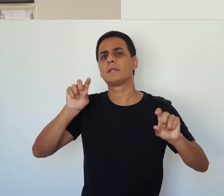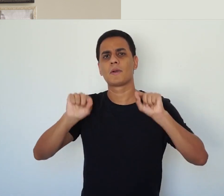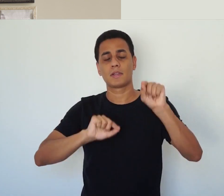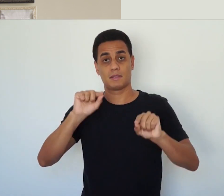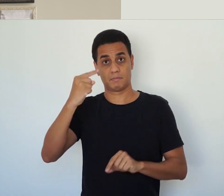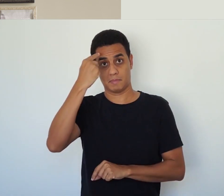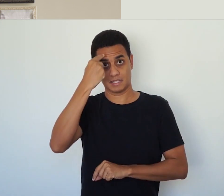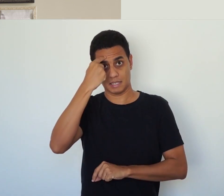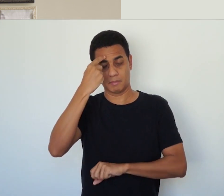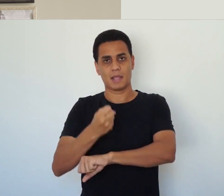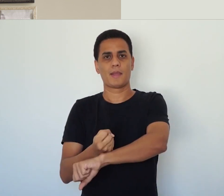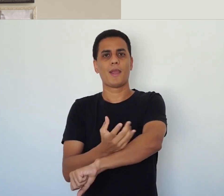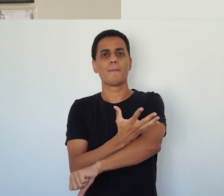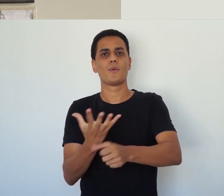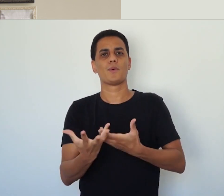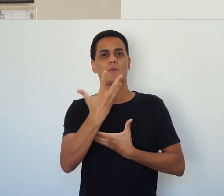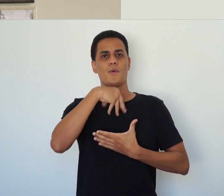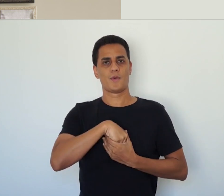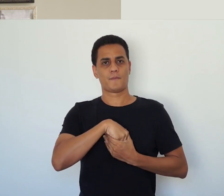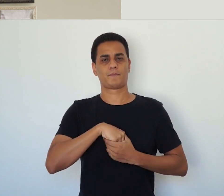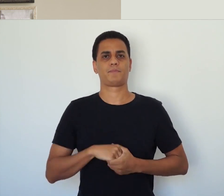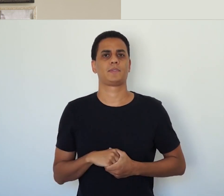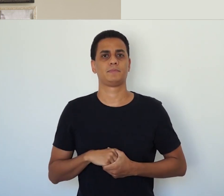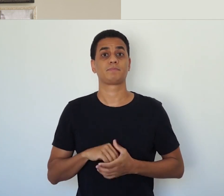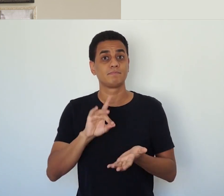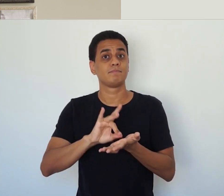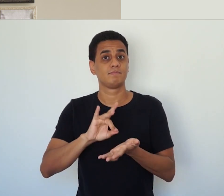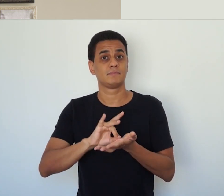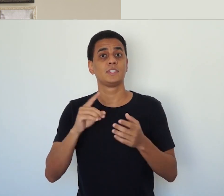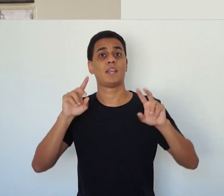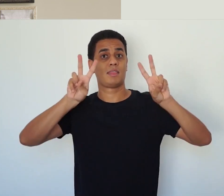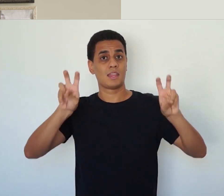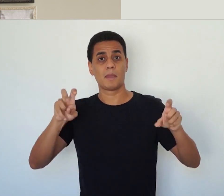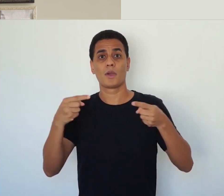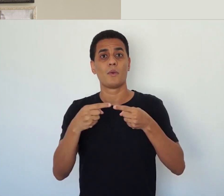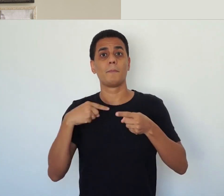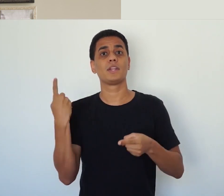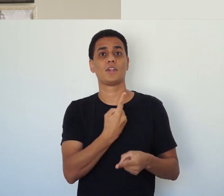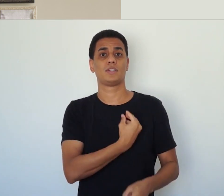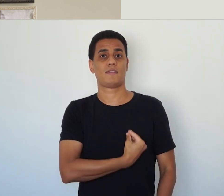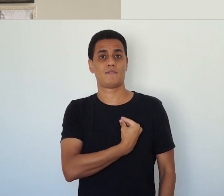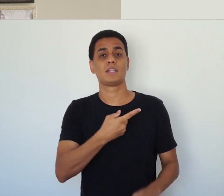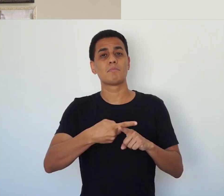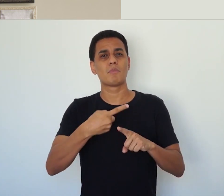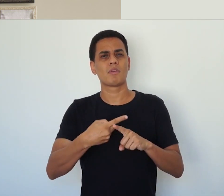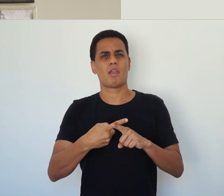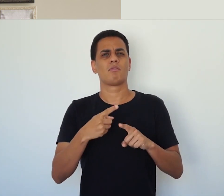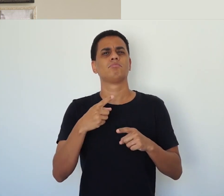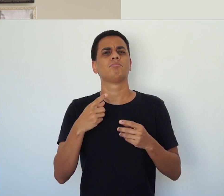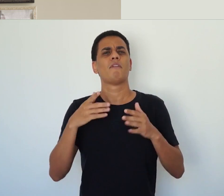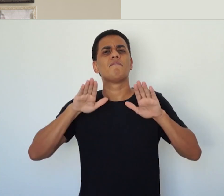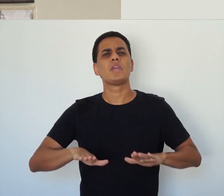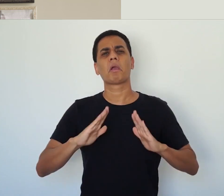nossos pensamentos e emoções. Na verdade, escolhi um tema que tem tudo a ver com aquilo que estamos fazendo. Estamos na nossa quarentena para